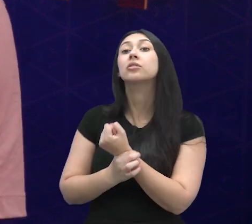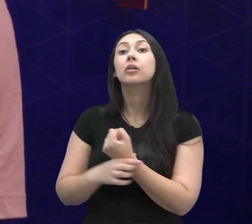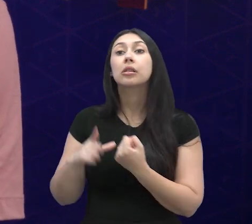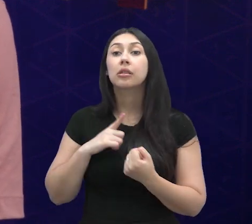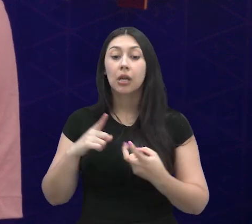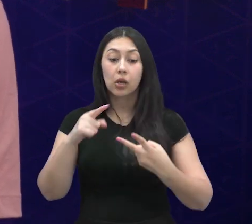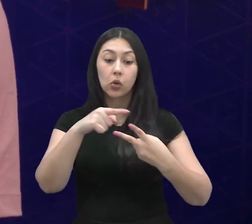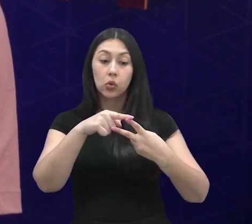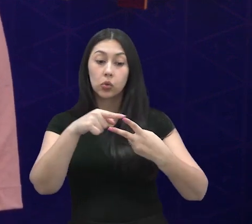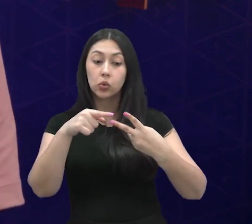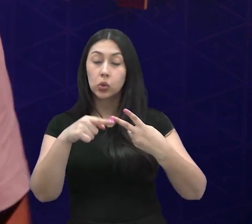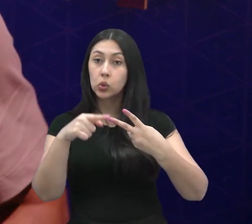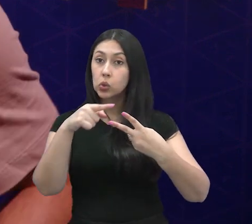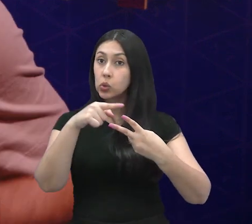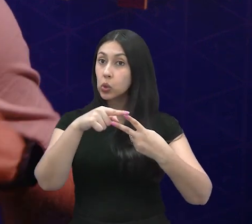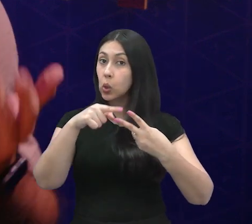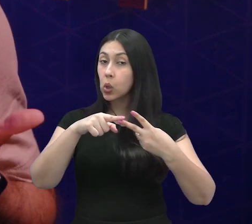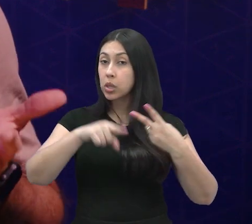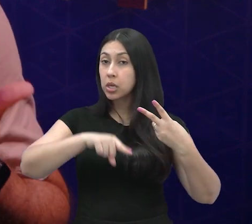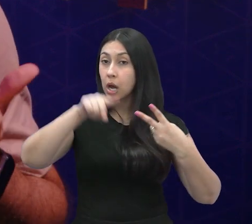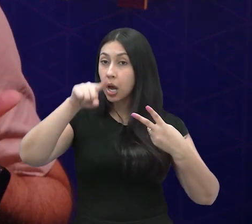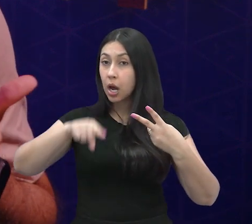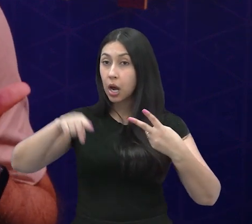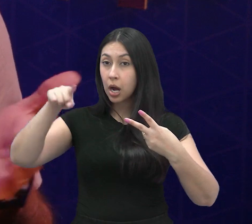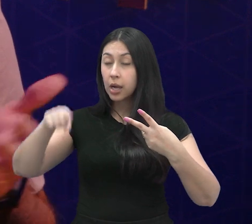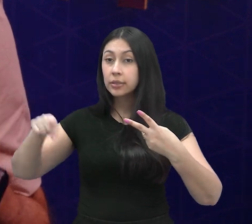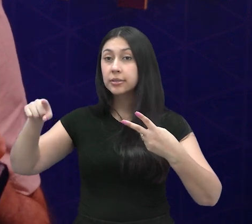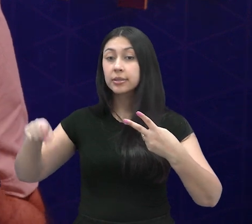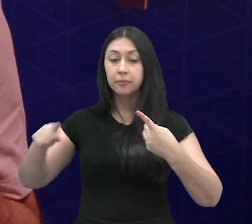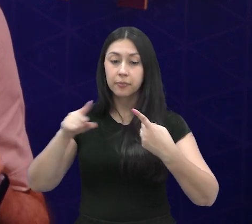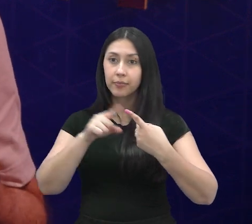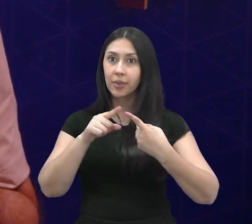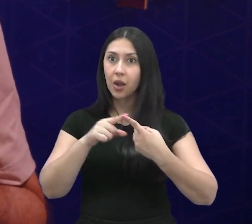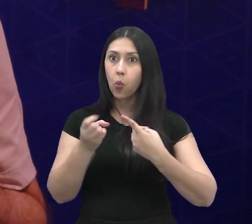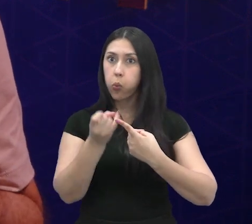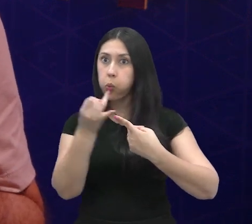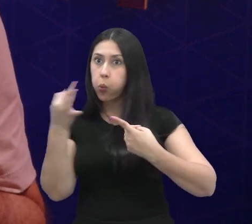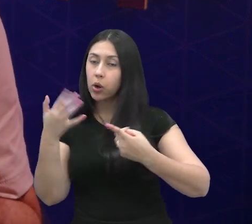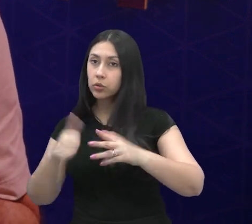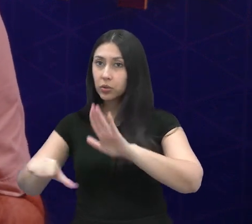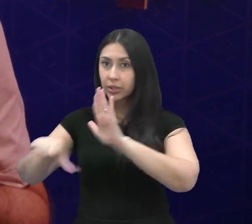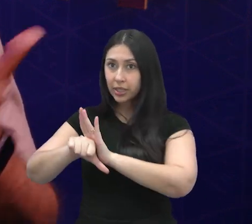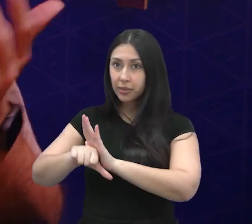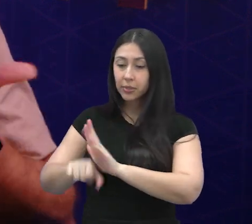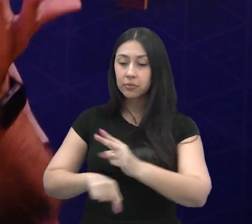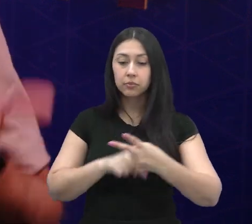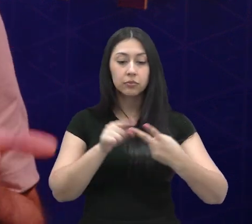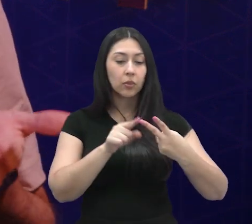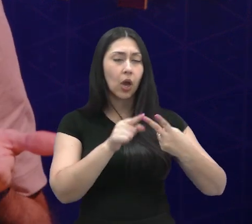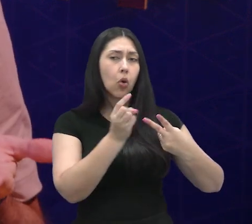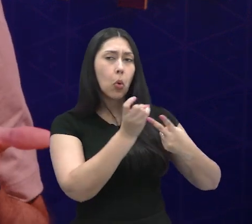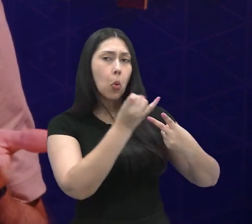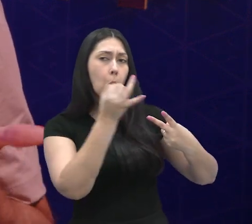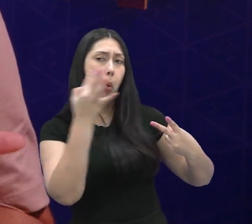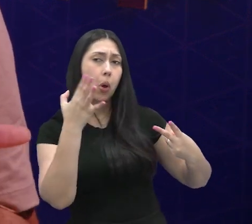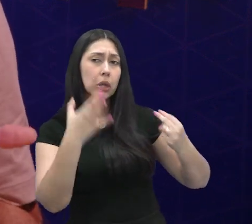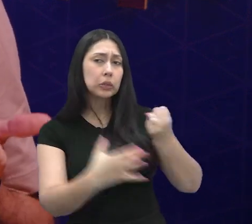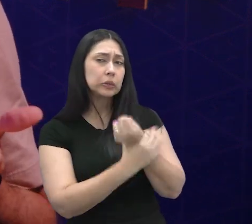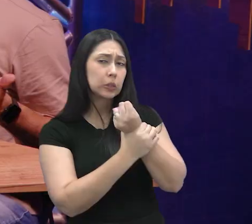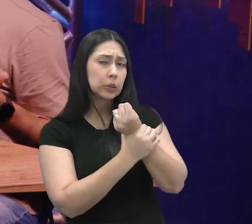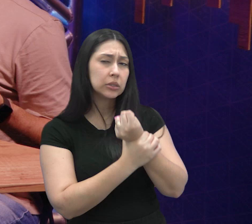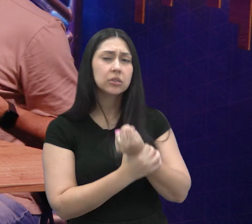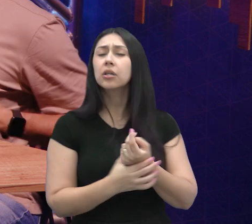Segurança, ela tem 2 índices de segurança. Um é o número de criminalidade e o outro é a percepção de